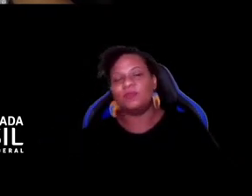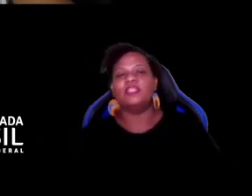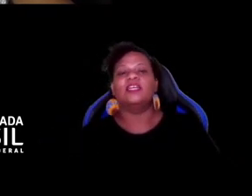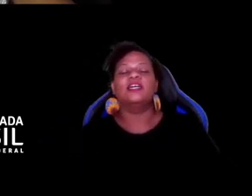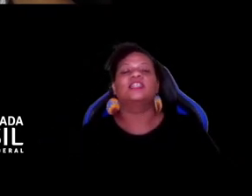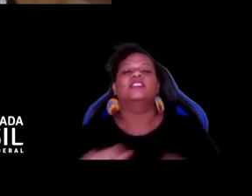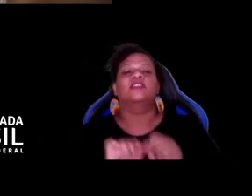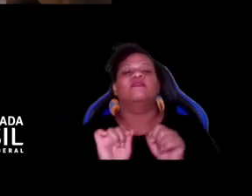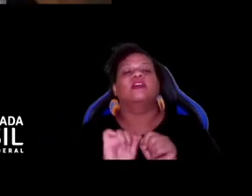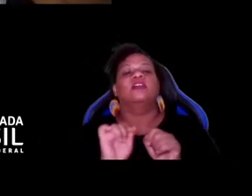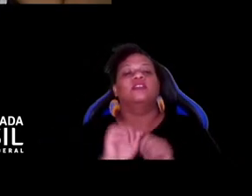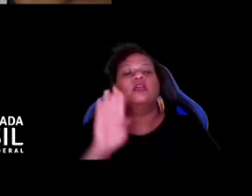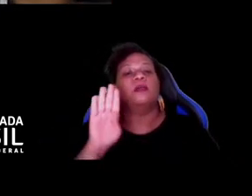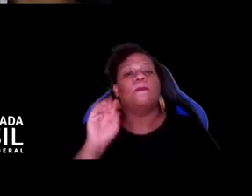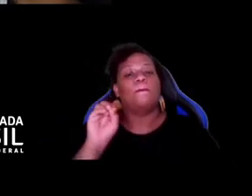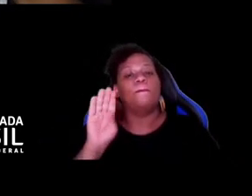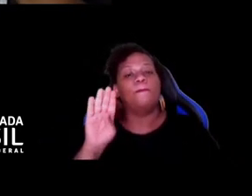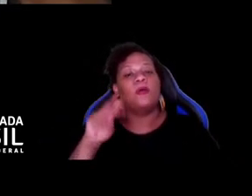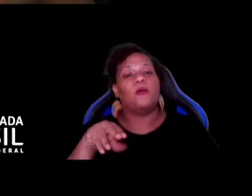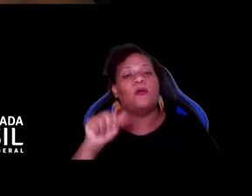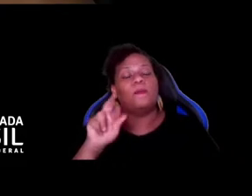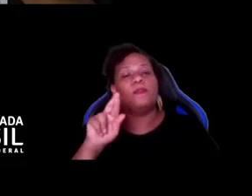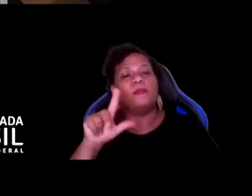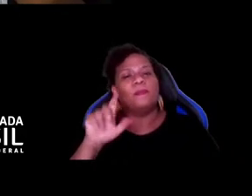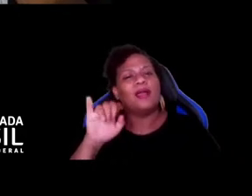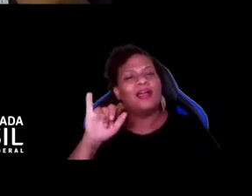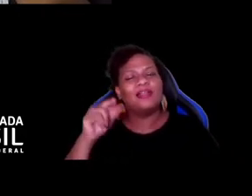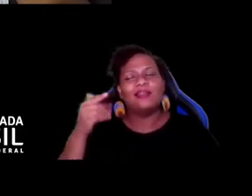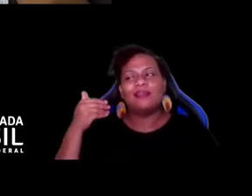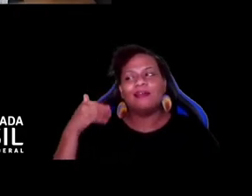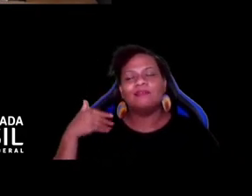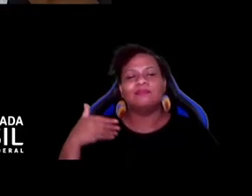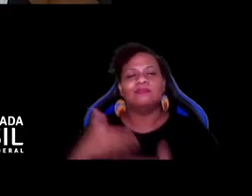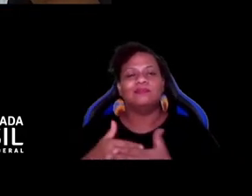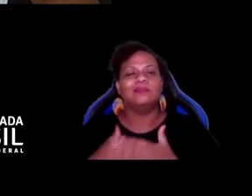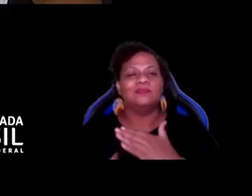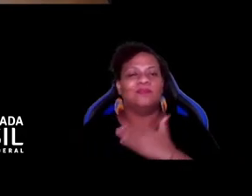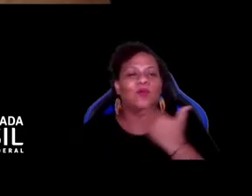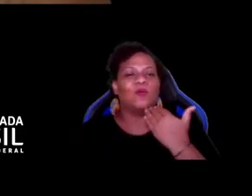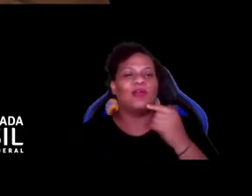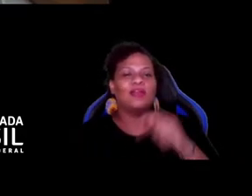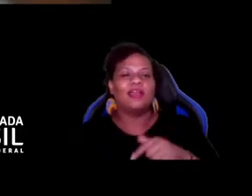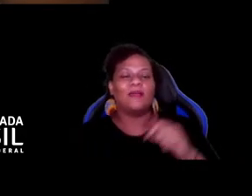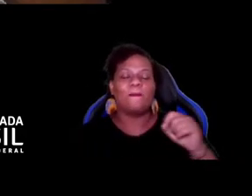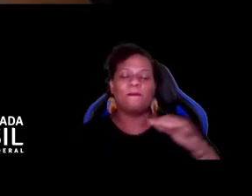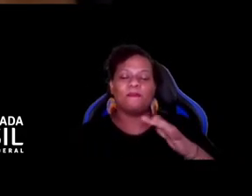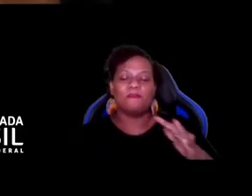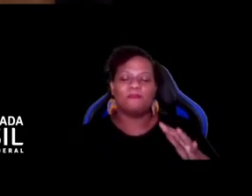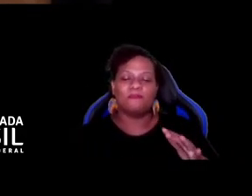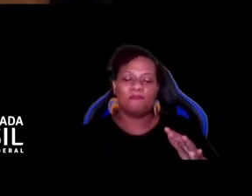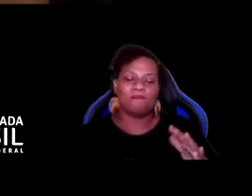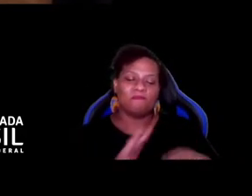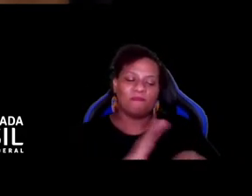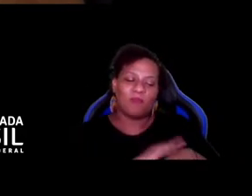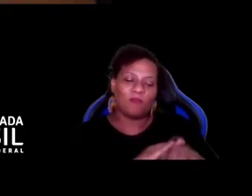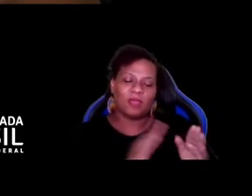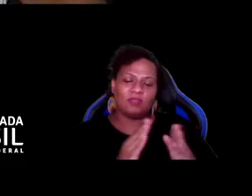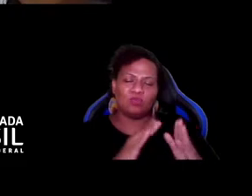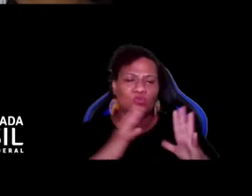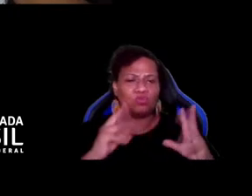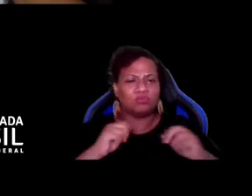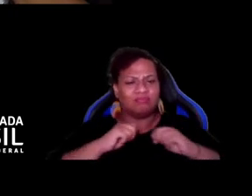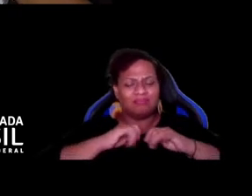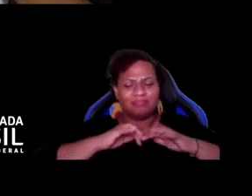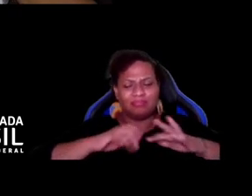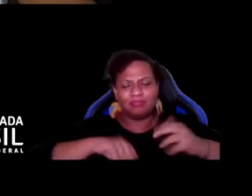feita ao Bob Marley, que tinha morrido recentemente. Foi um momento que trouxe uma comoção grande